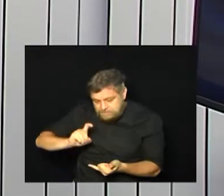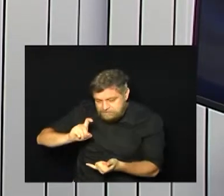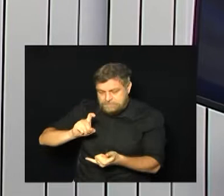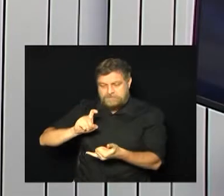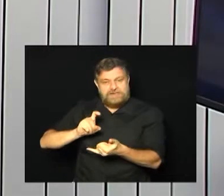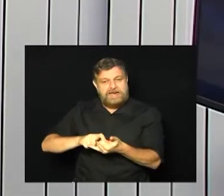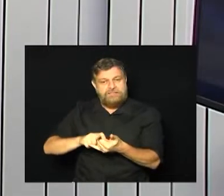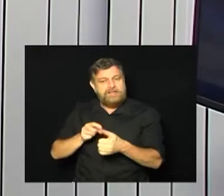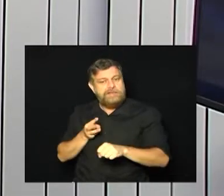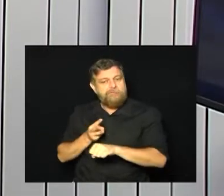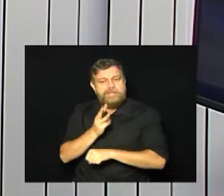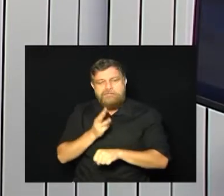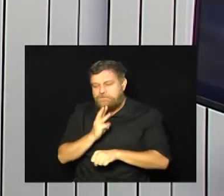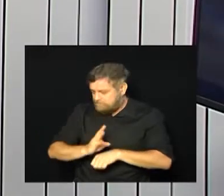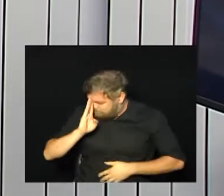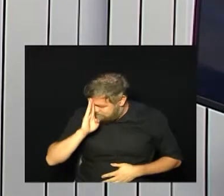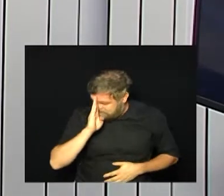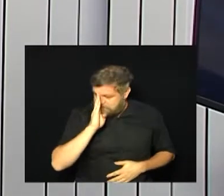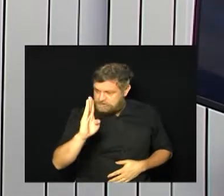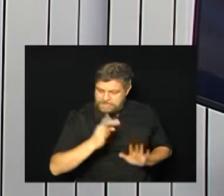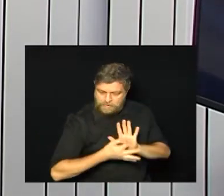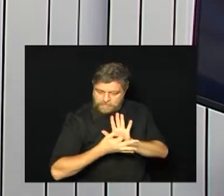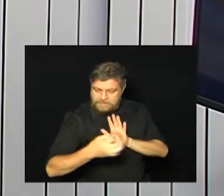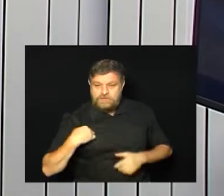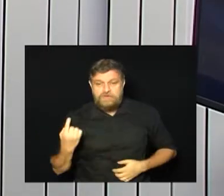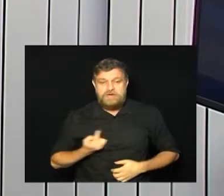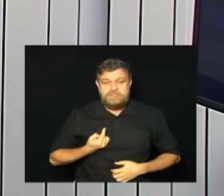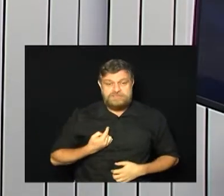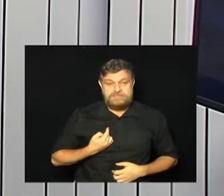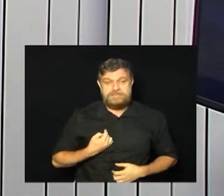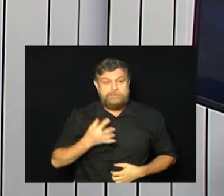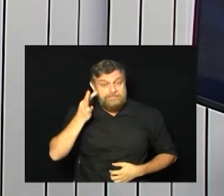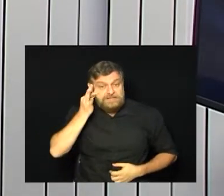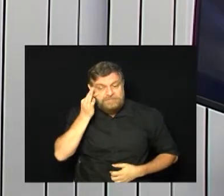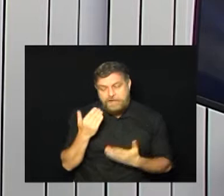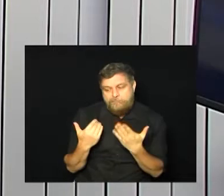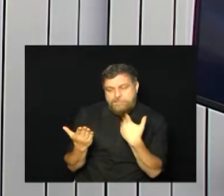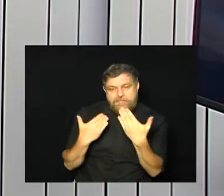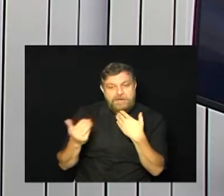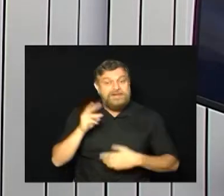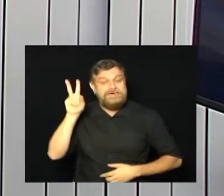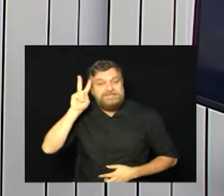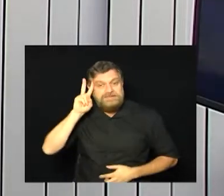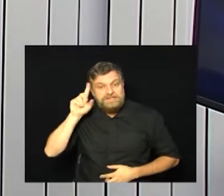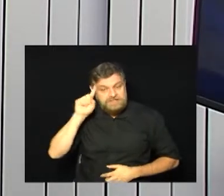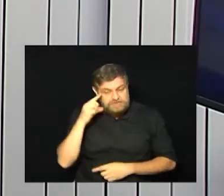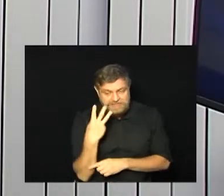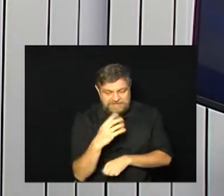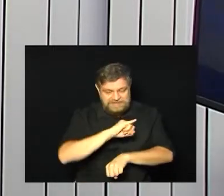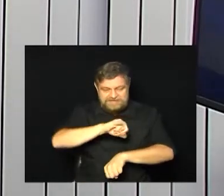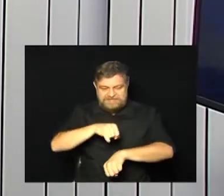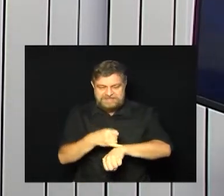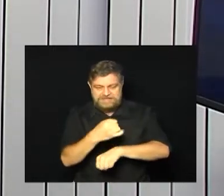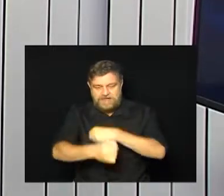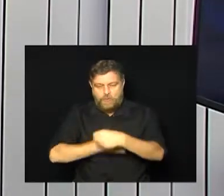e aí já pode enviar a sua mensagem que a gente conversa ao vivo nesta segunda-feira, dia 3 de janeiro